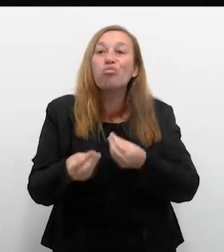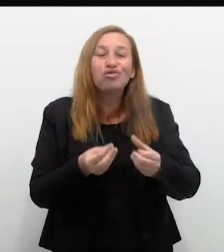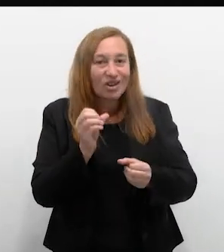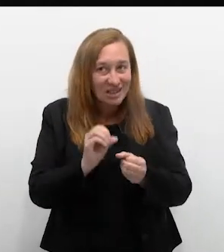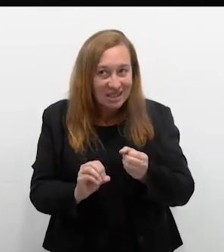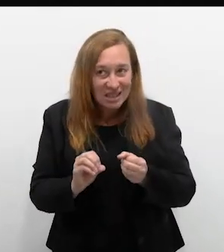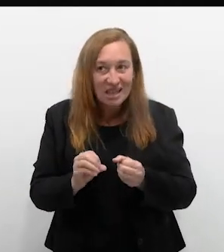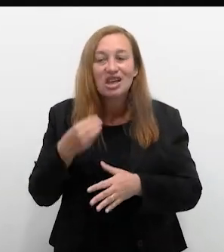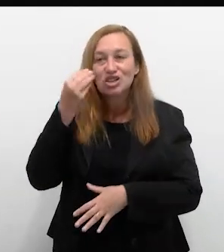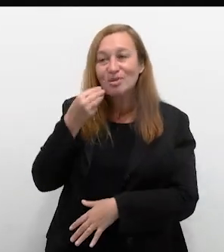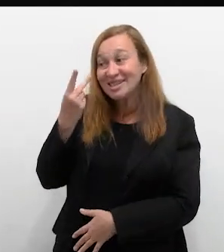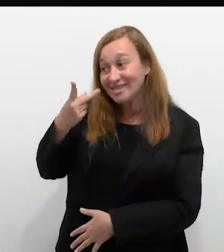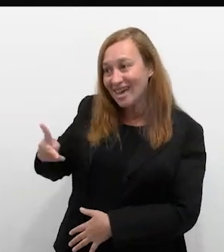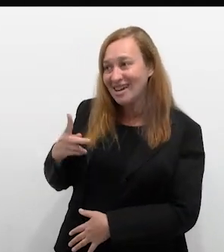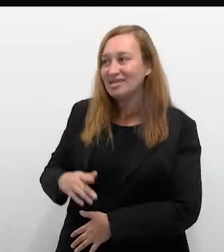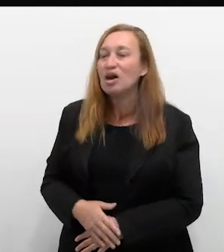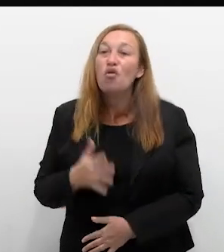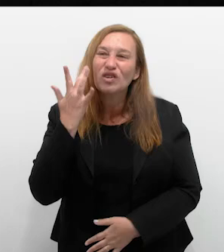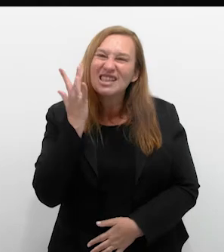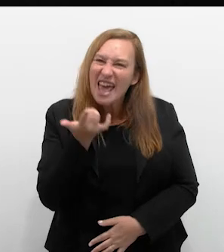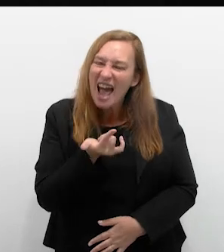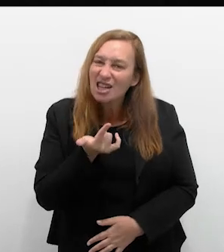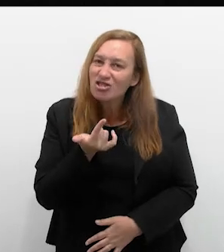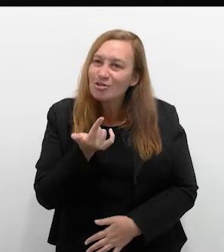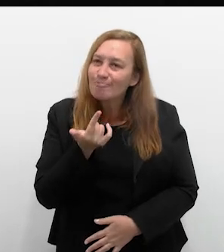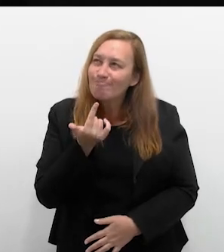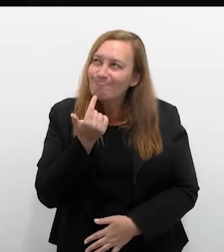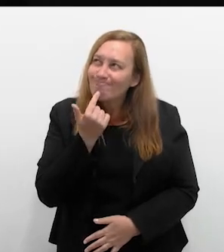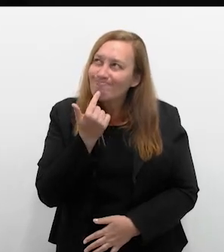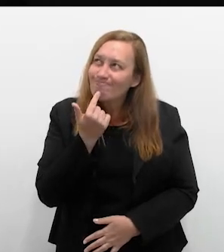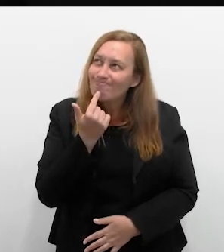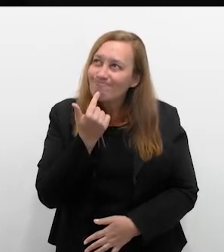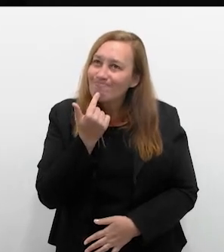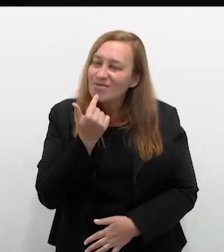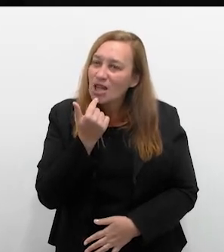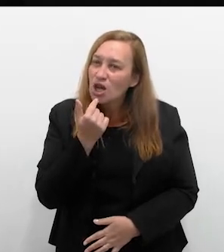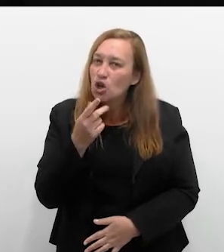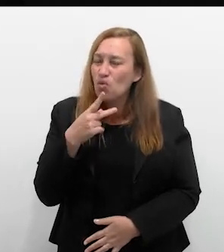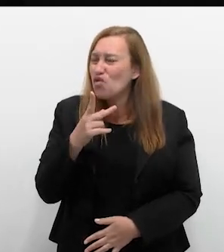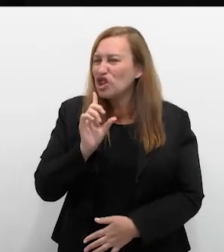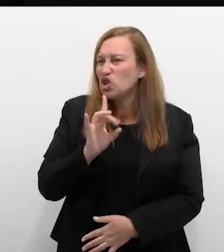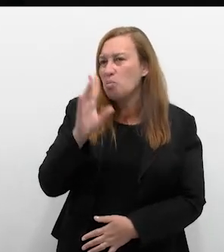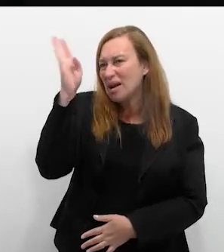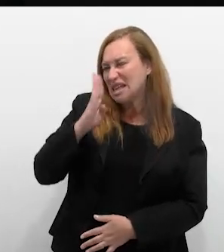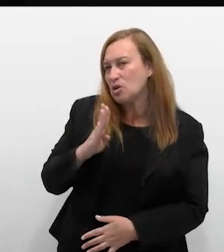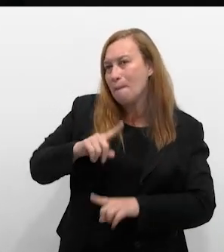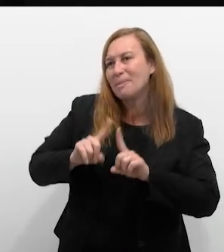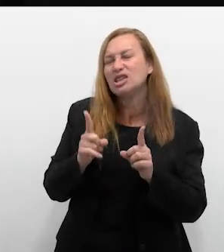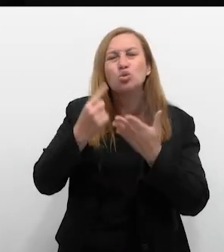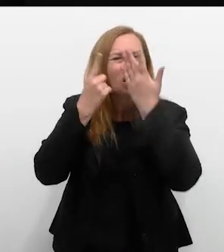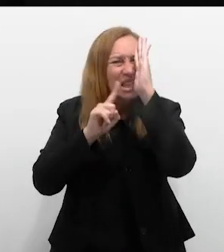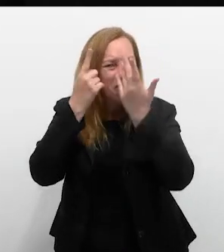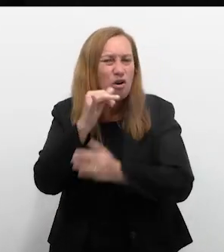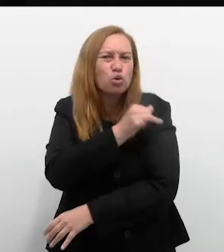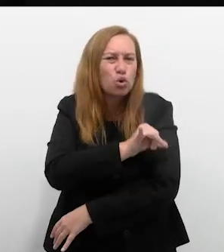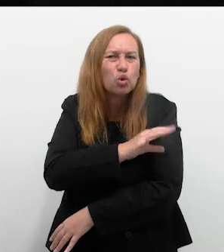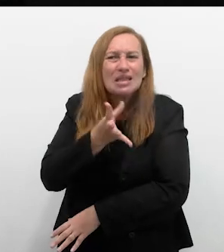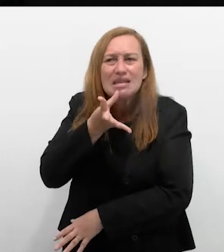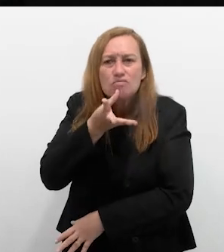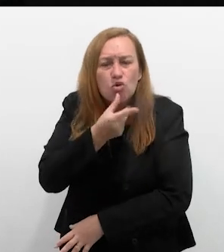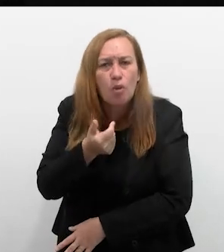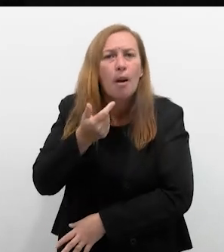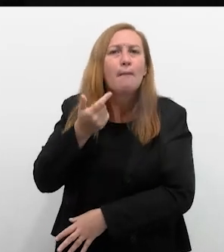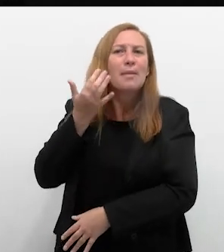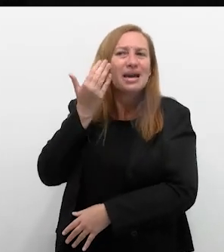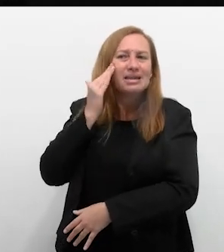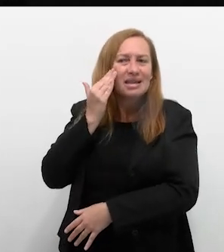ensina como fazer, né, a partir da experiência dela. Você acha que eu não digo o Brasil, mas especialmente o Carnaval do